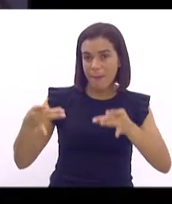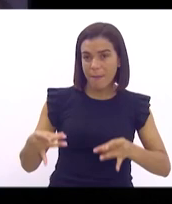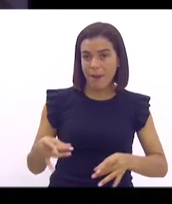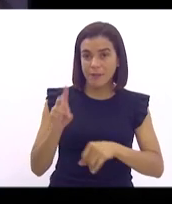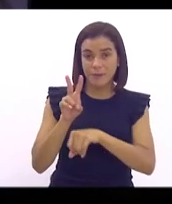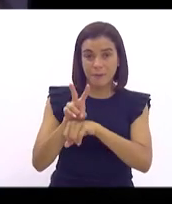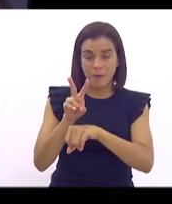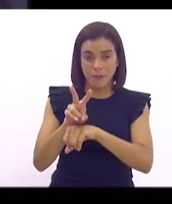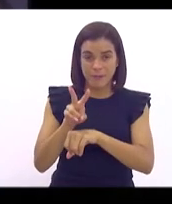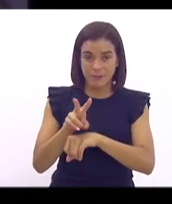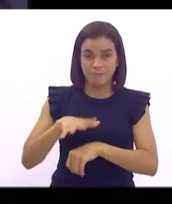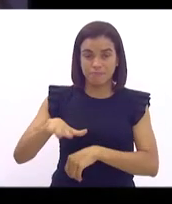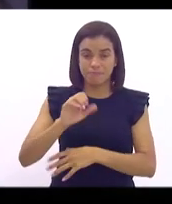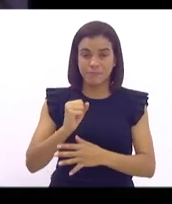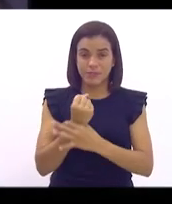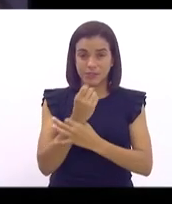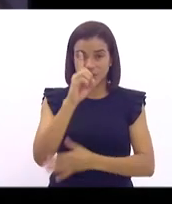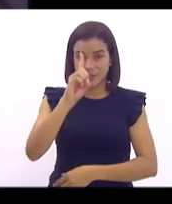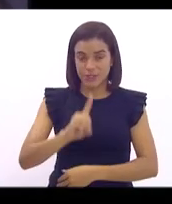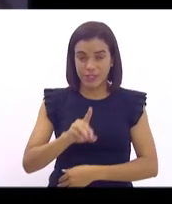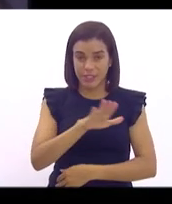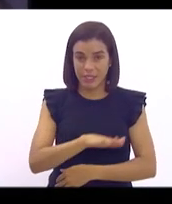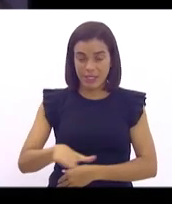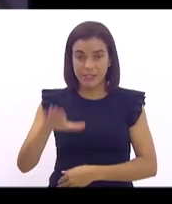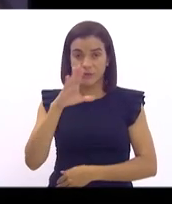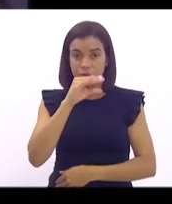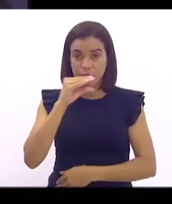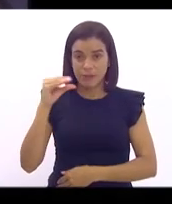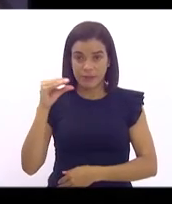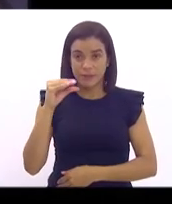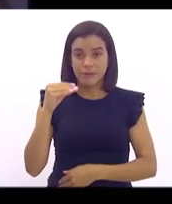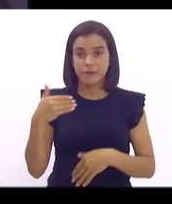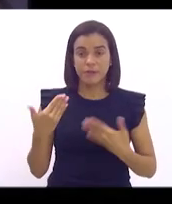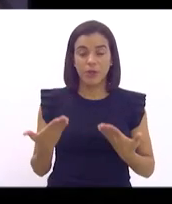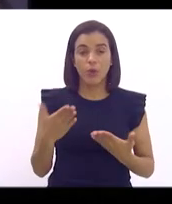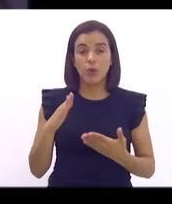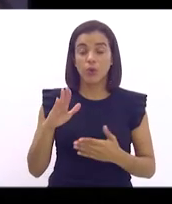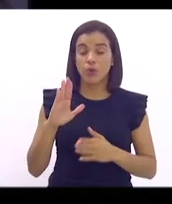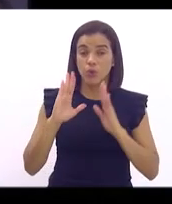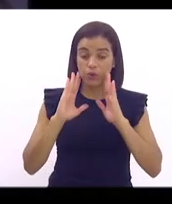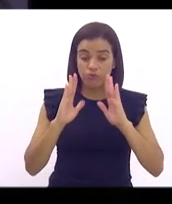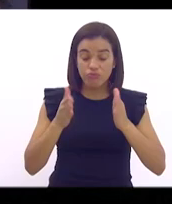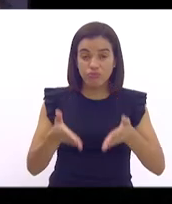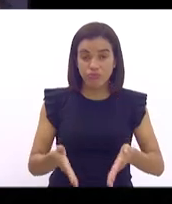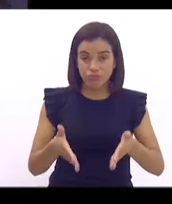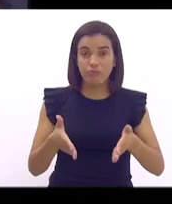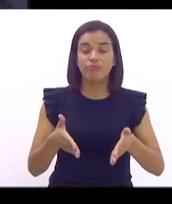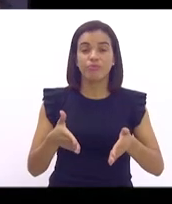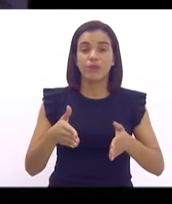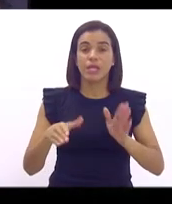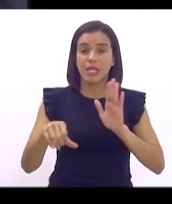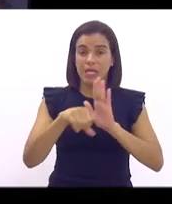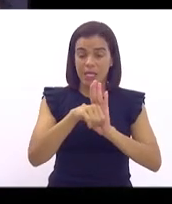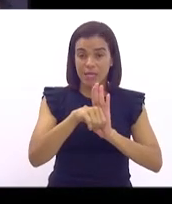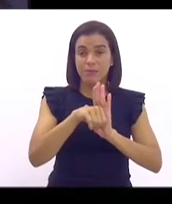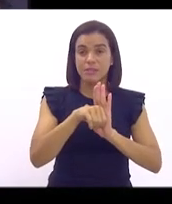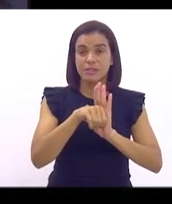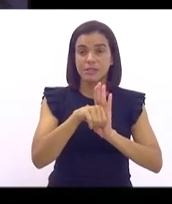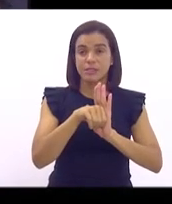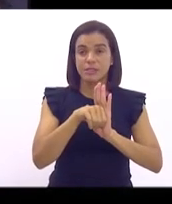proteção dentro do sistema de garantia de direitos da criança e do adolescente. Então, o nosso atendimento é voltado para vítimas de crimes indiretas ou